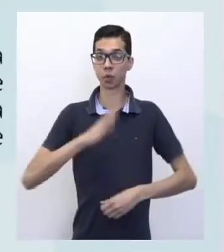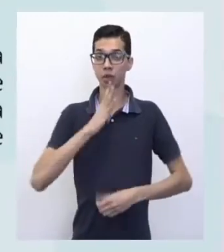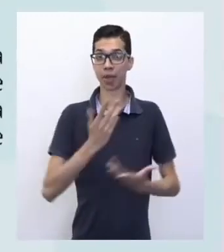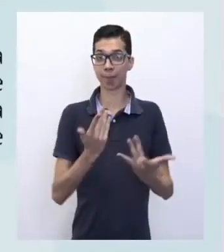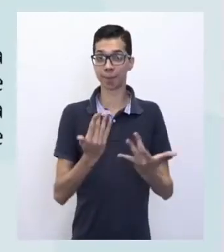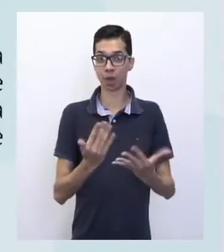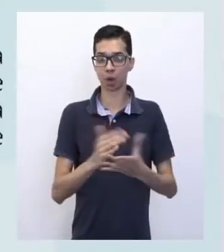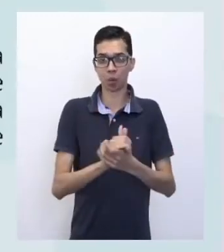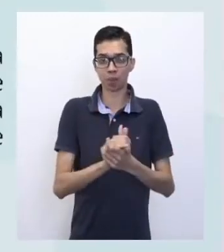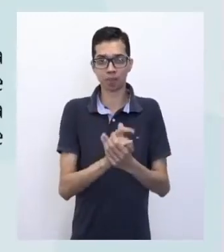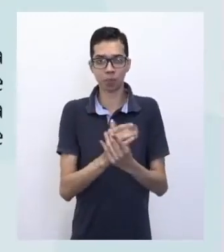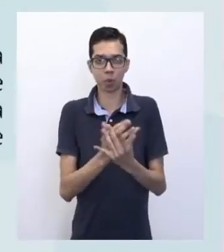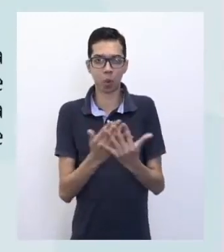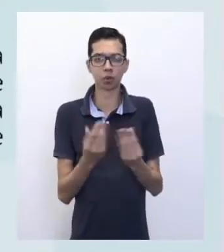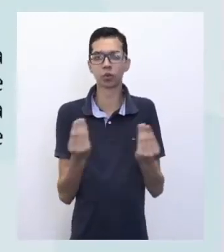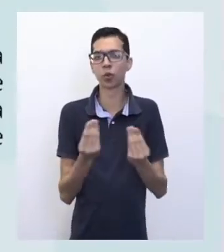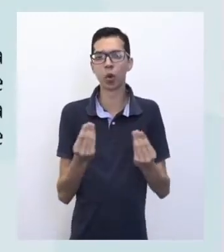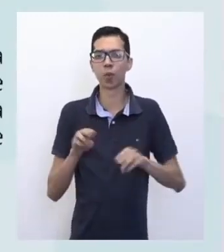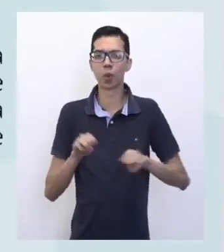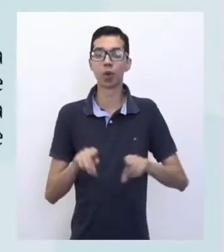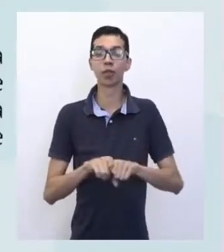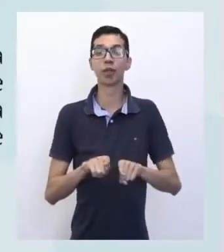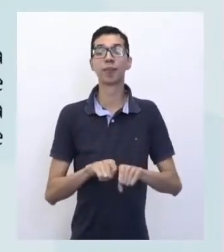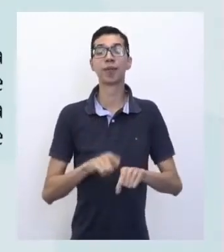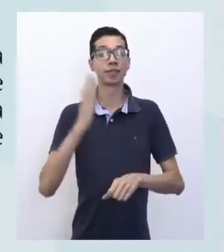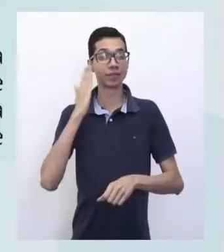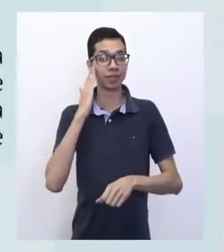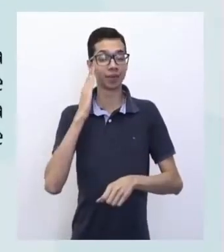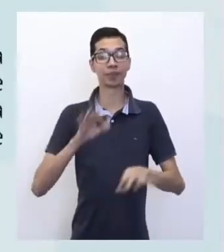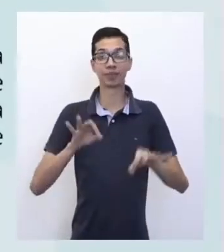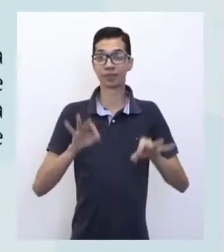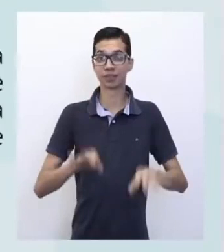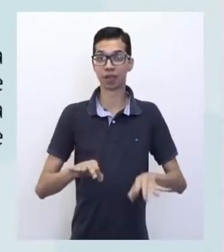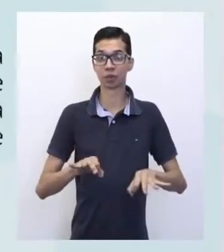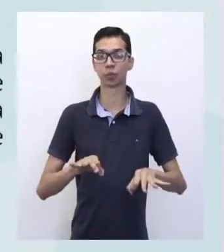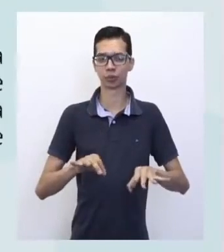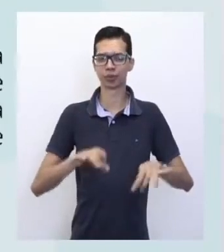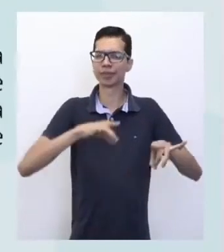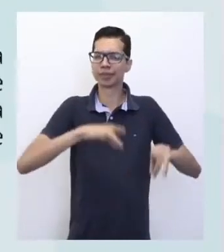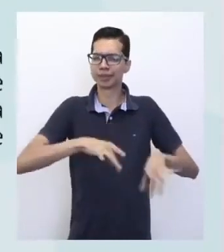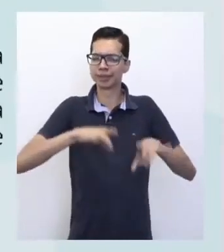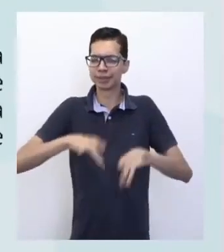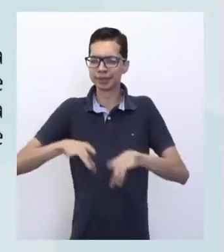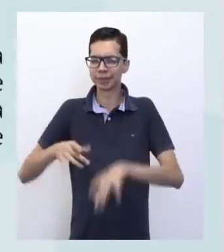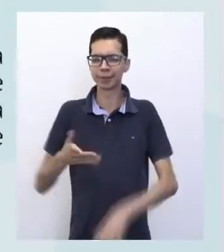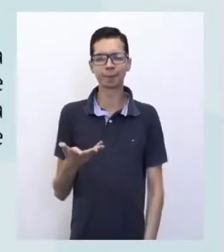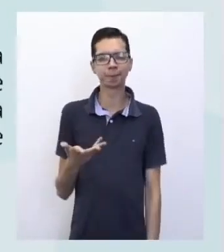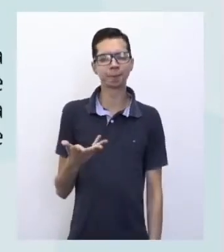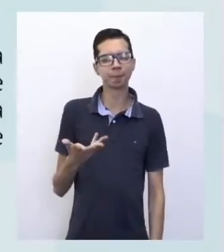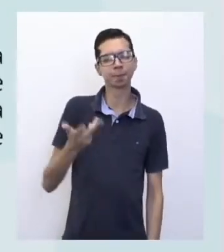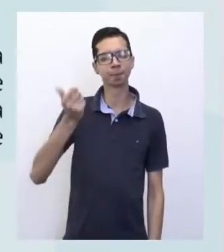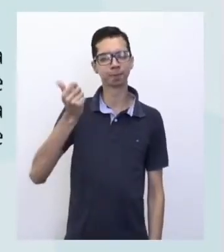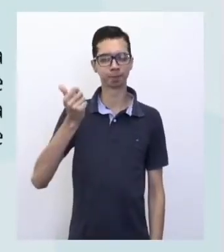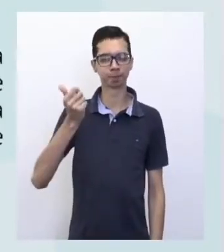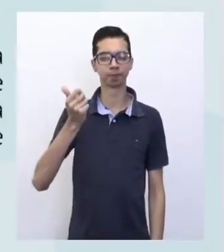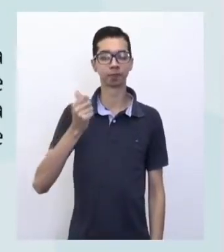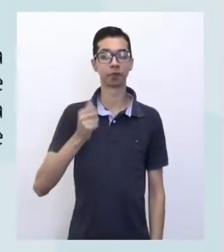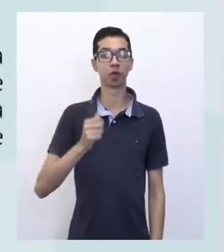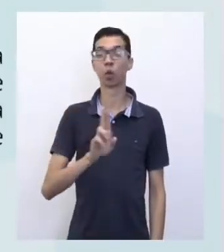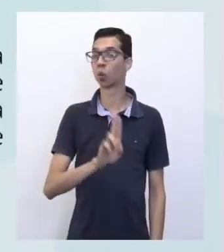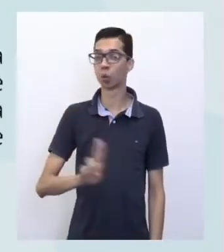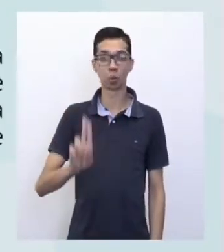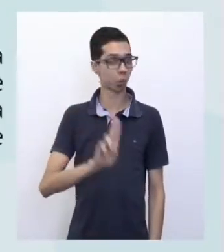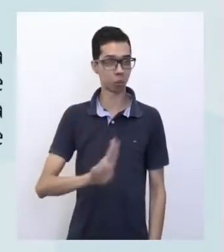mãos, a articulação de pulsos, braços e dedos, para trabalhar e estudar movimentos sem o uso do boneco, para depois